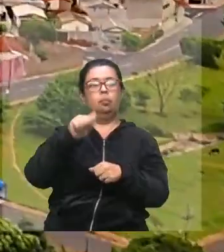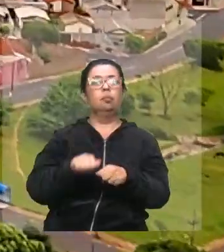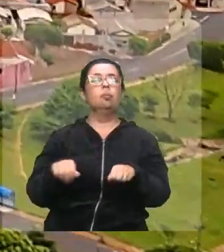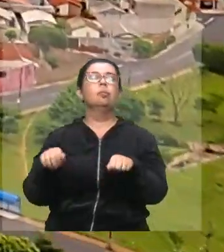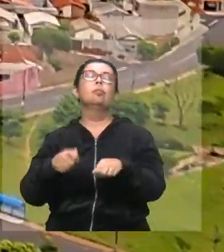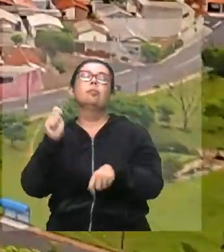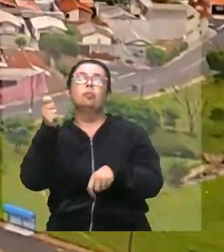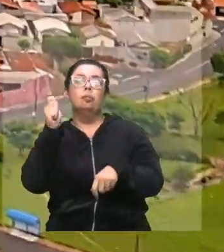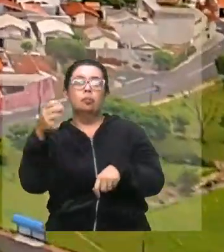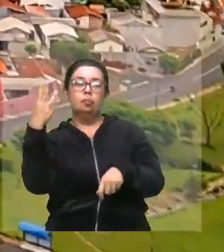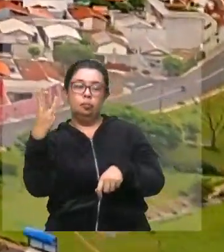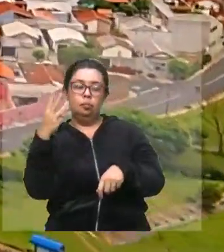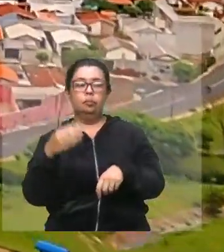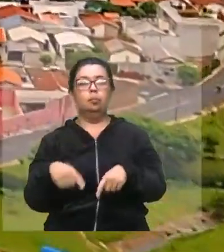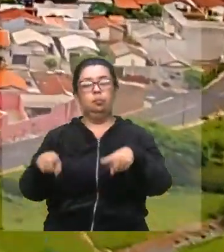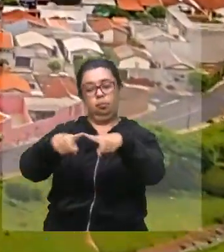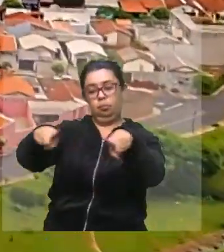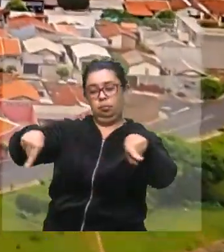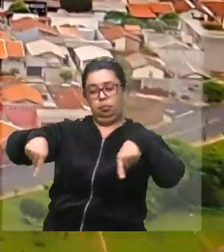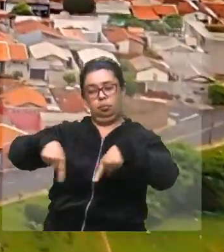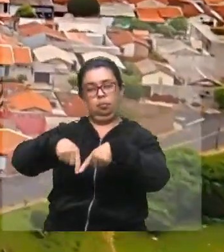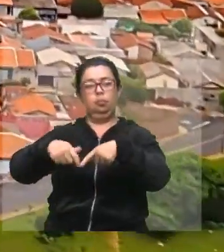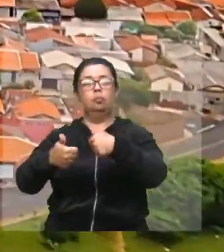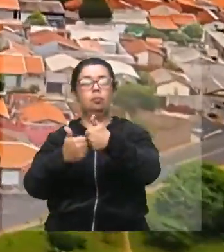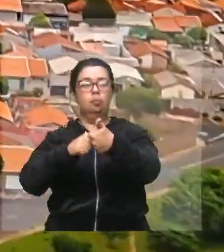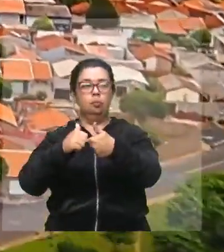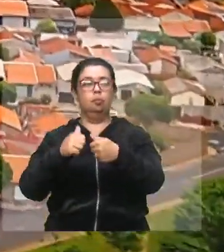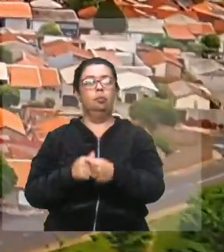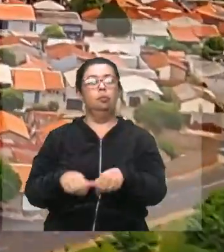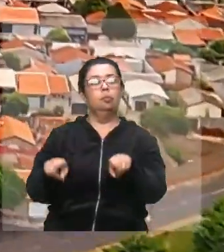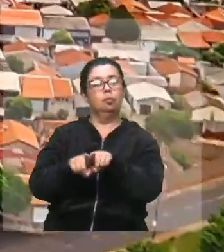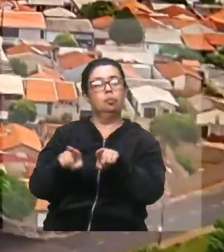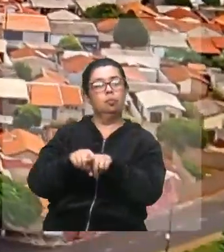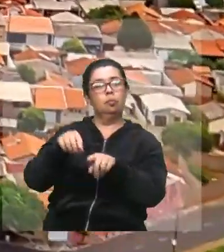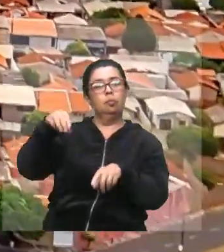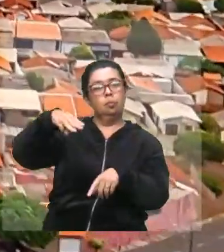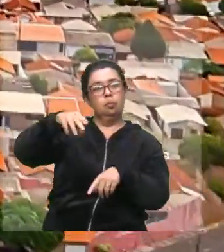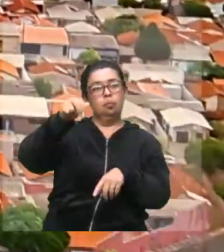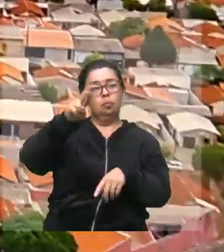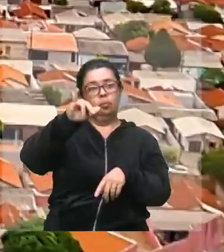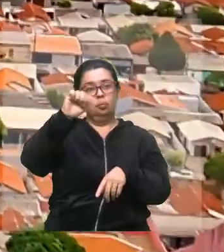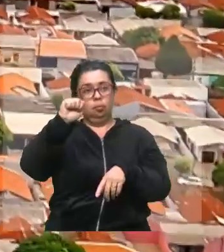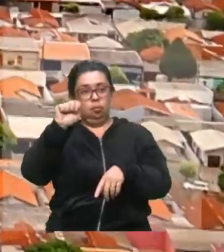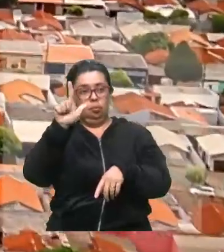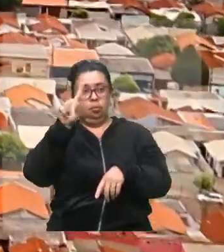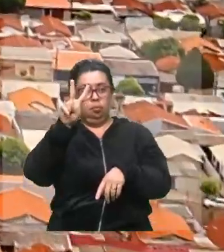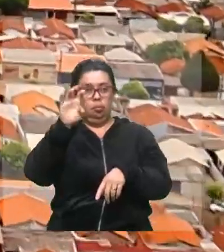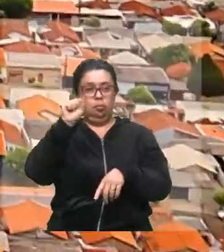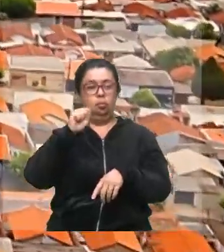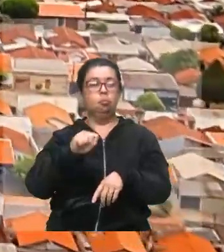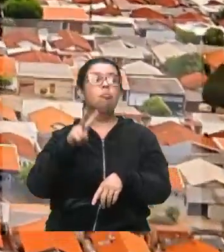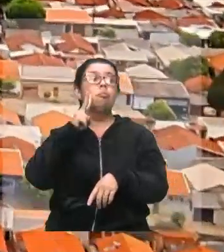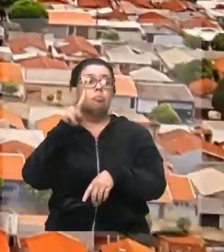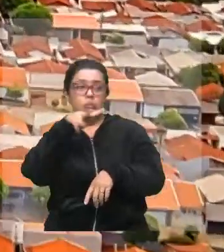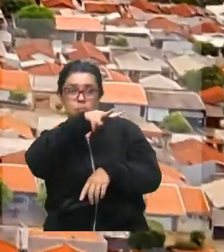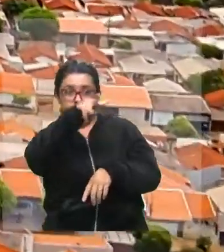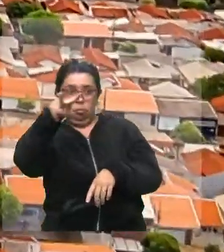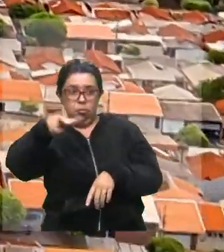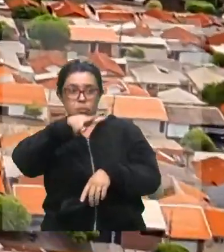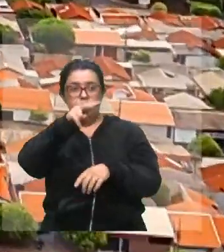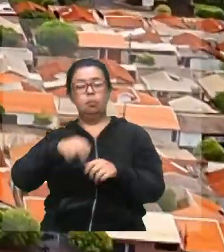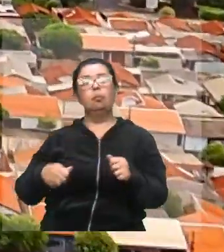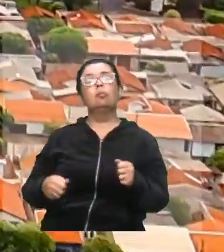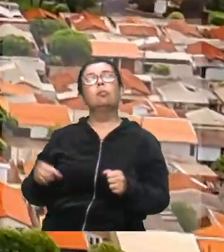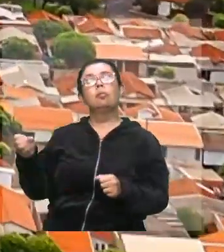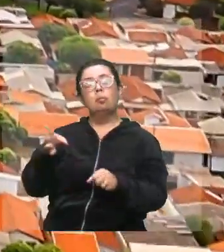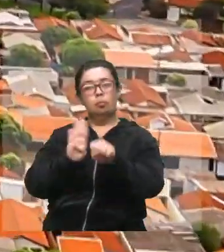também, da quadra, fica ali perto da Maria Alves, e lá do lado de cima, como vocês podem ver, o novo